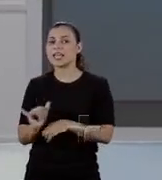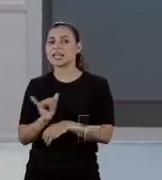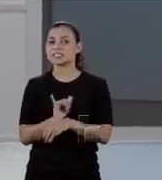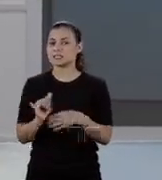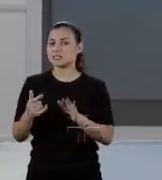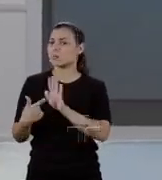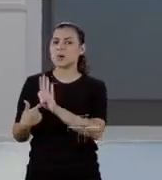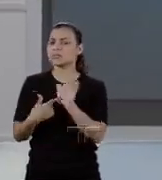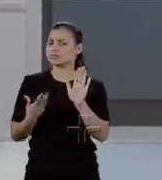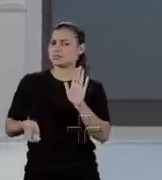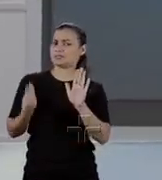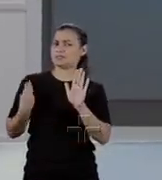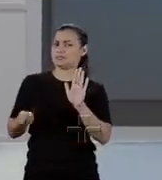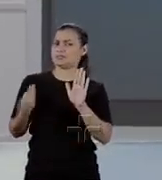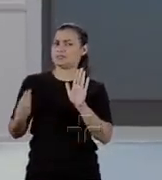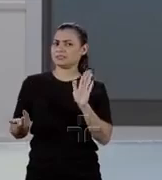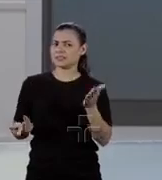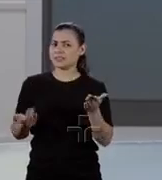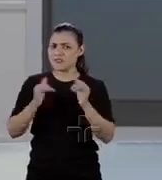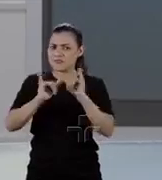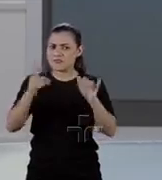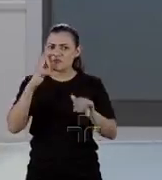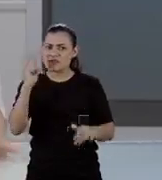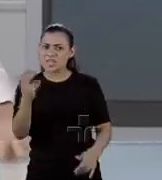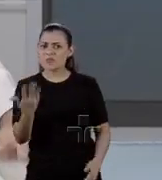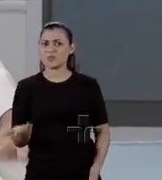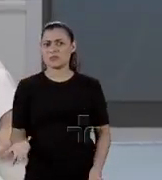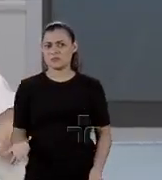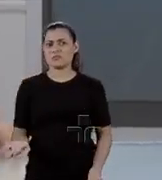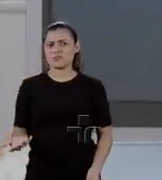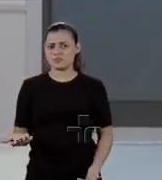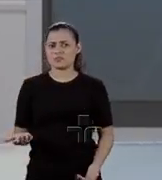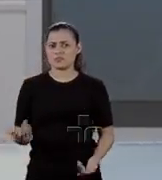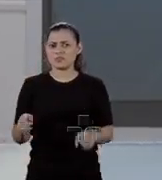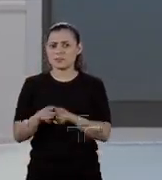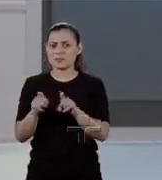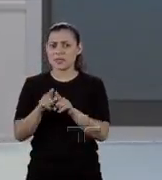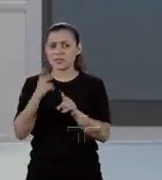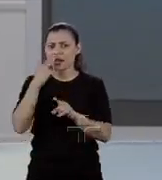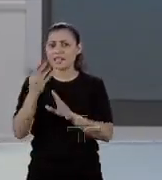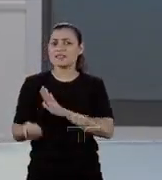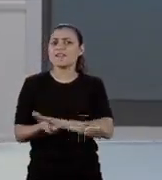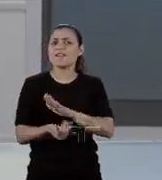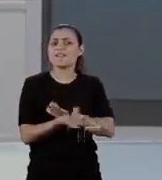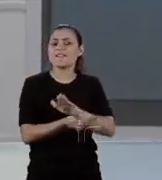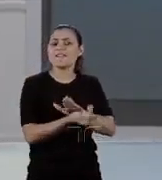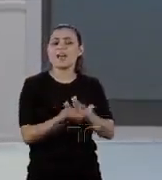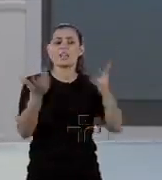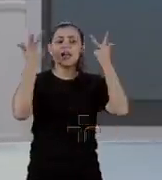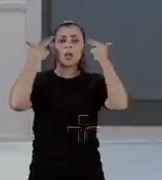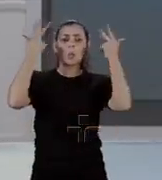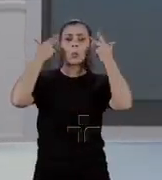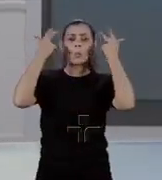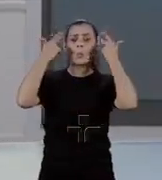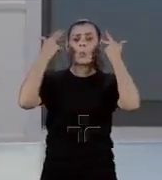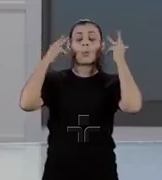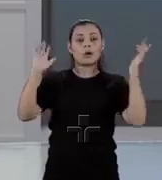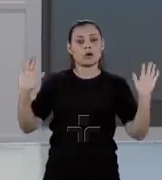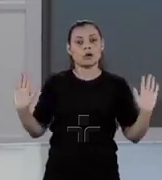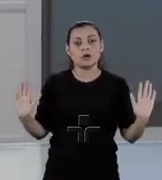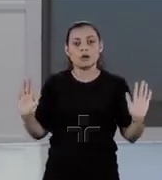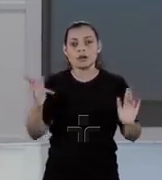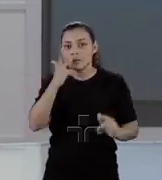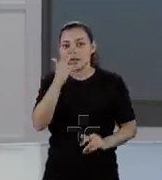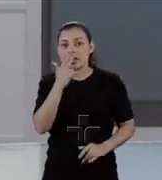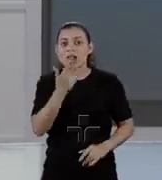mostra é, por um lado, a capilaridade da corrupção, como todo mundo já suspeita, e, por outro lado, o processo do Estado